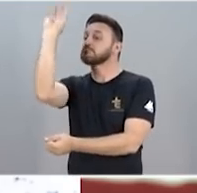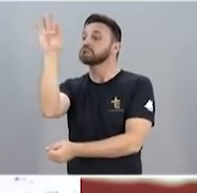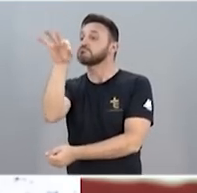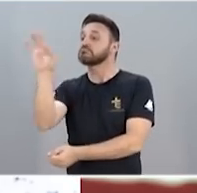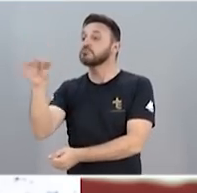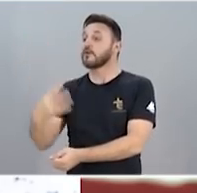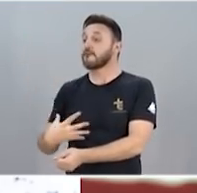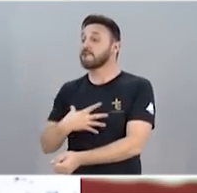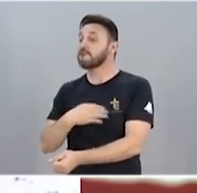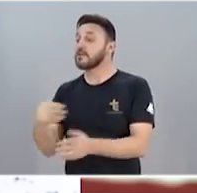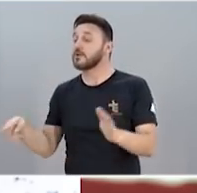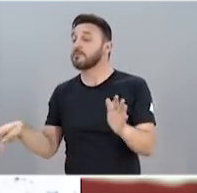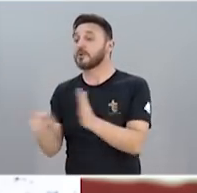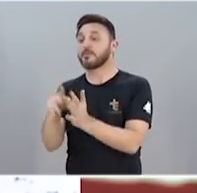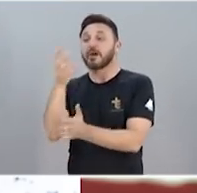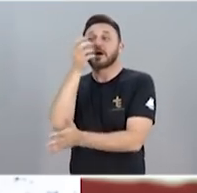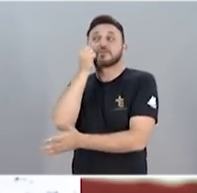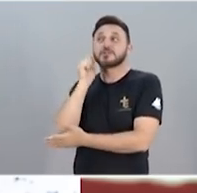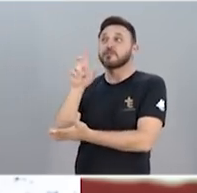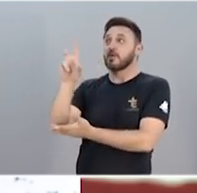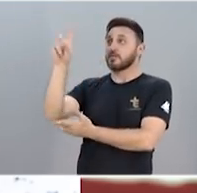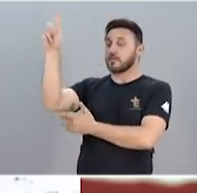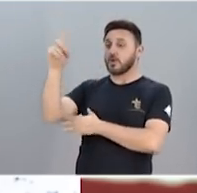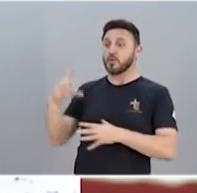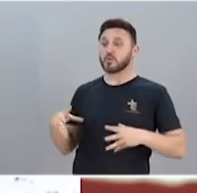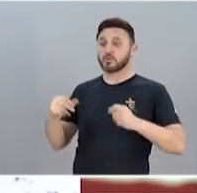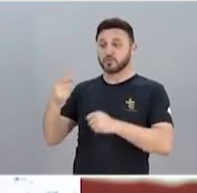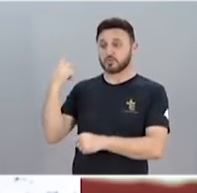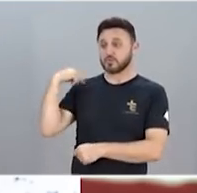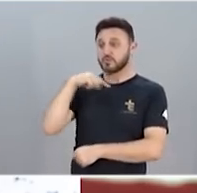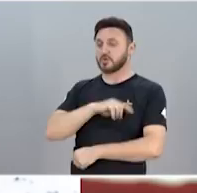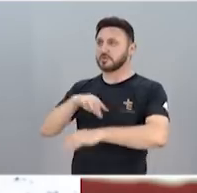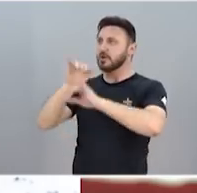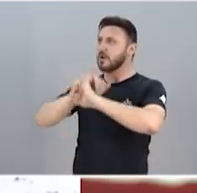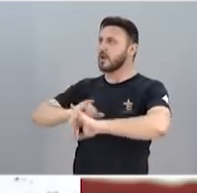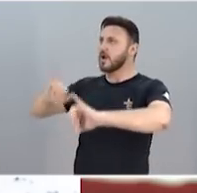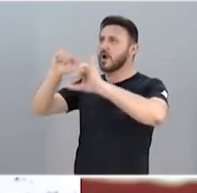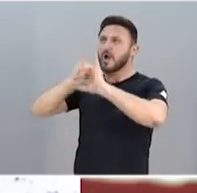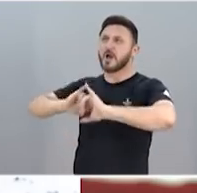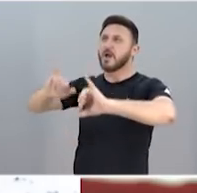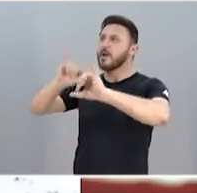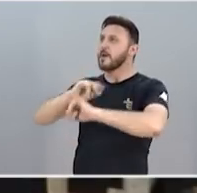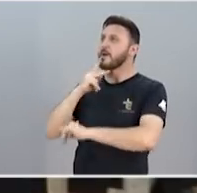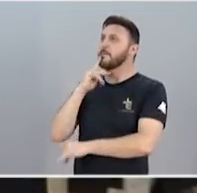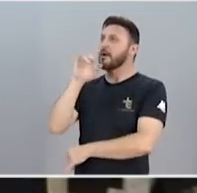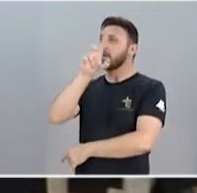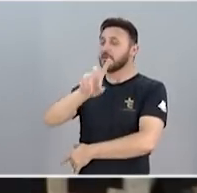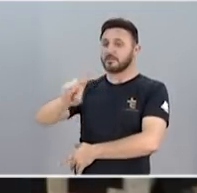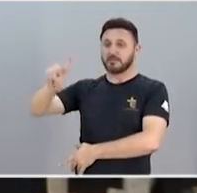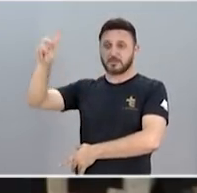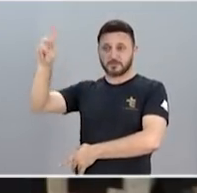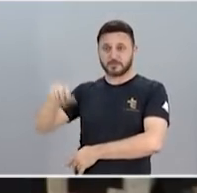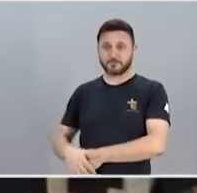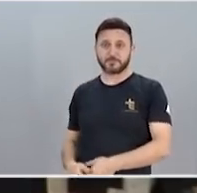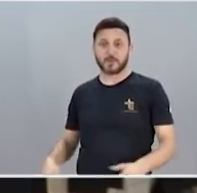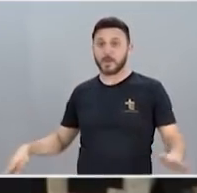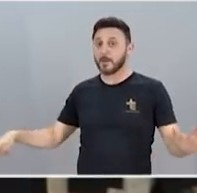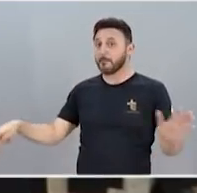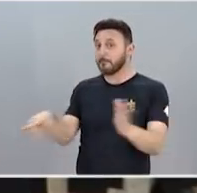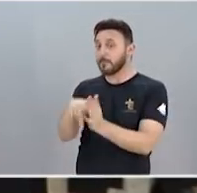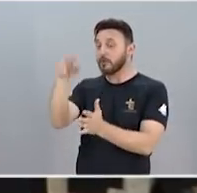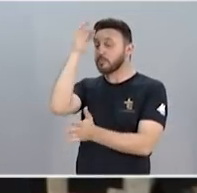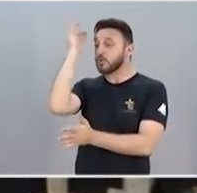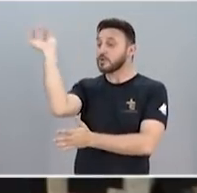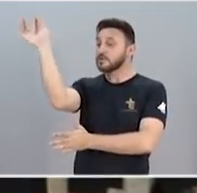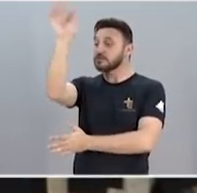filhos adotivos, no qual todos nós clamamos, Abá, ó Pai. O próprio Espírito